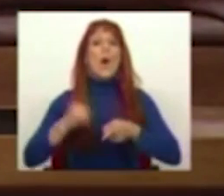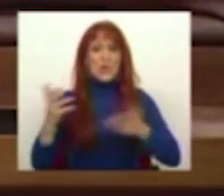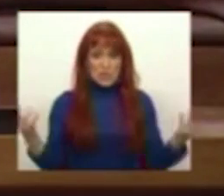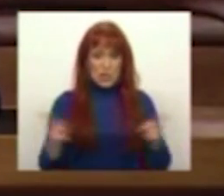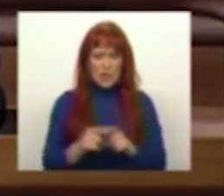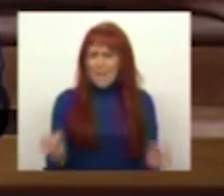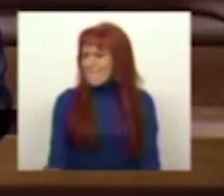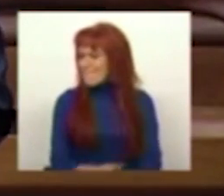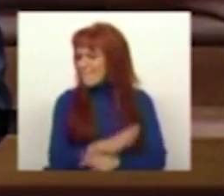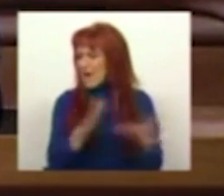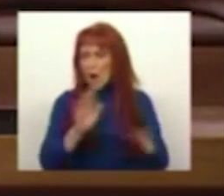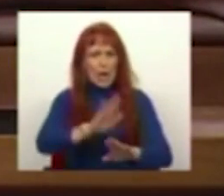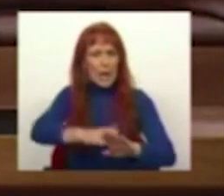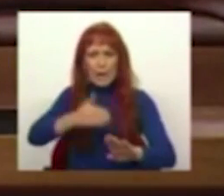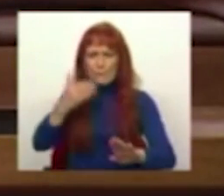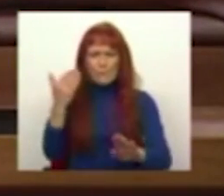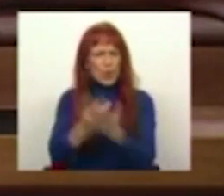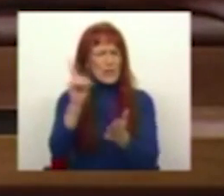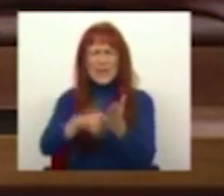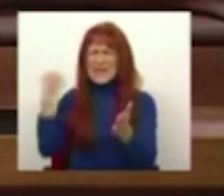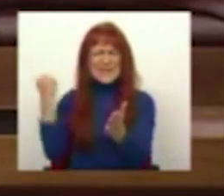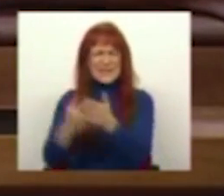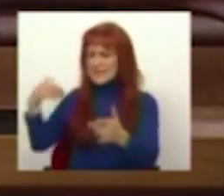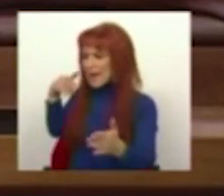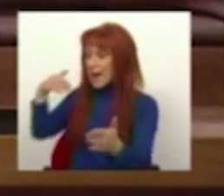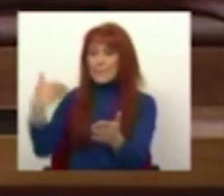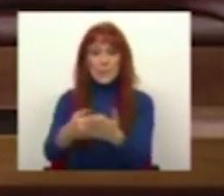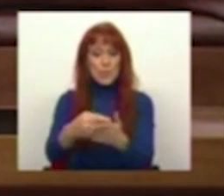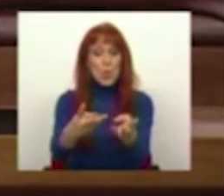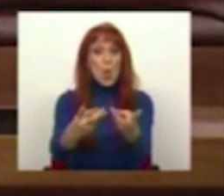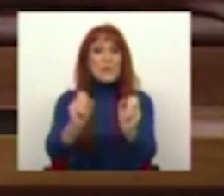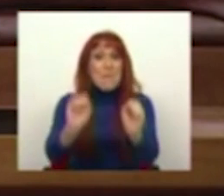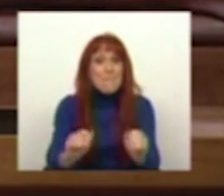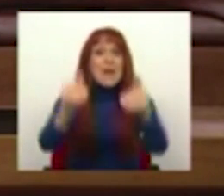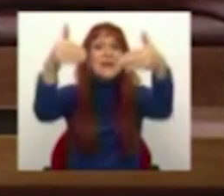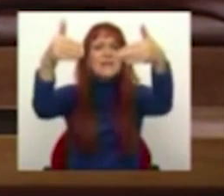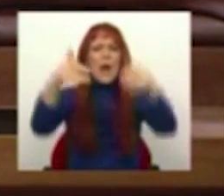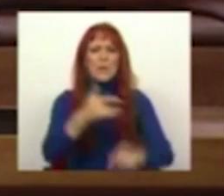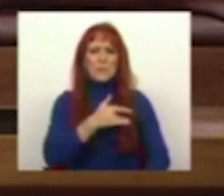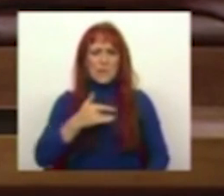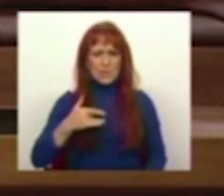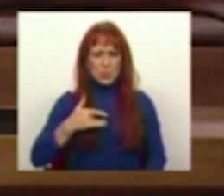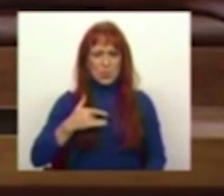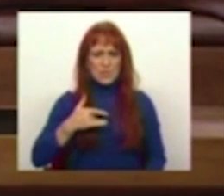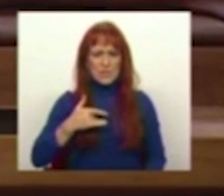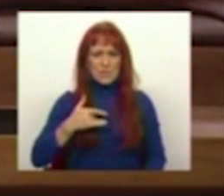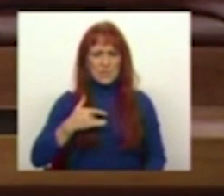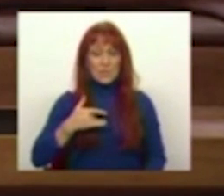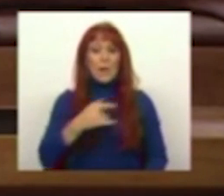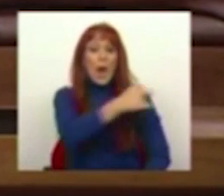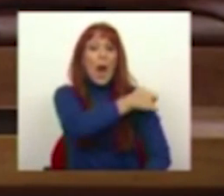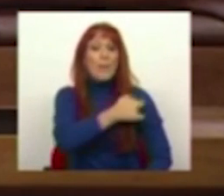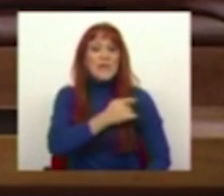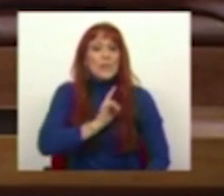Trata-se do maior reforço de sempre no Orçamento Inicial da Saúde. E